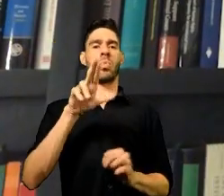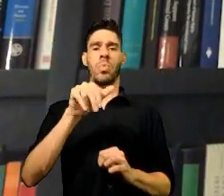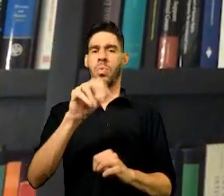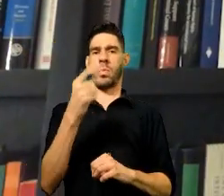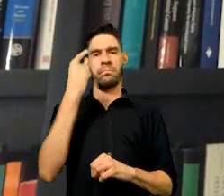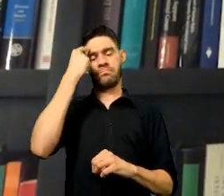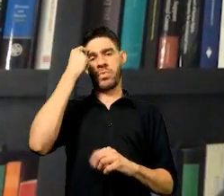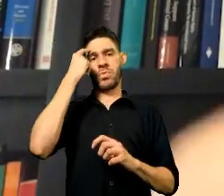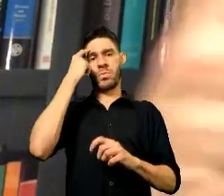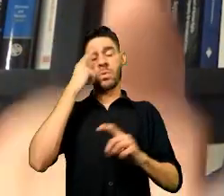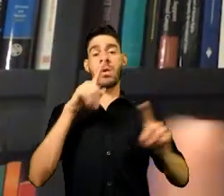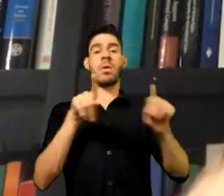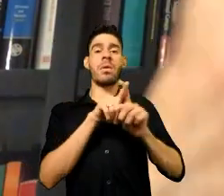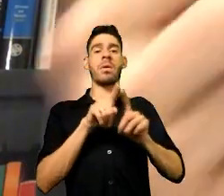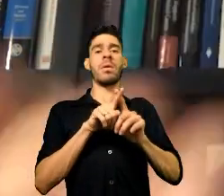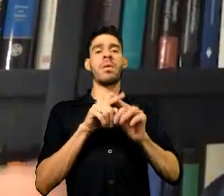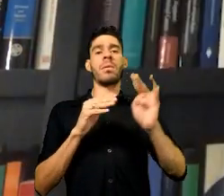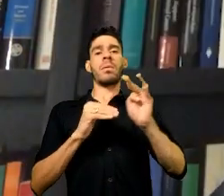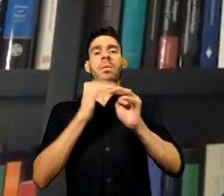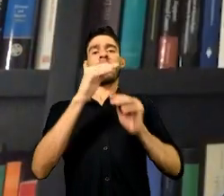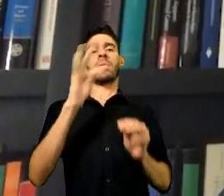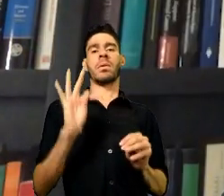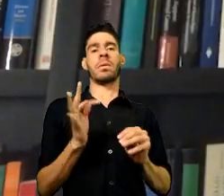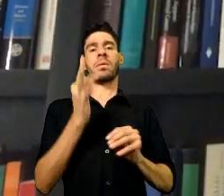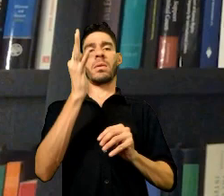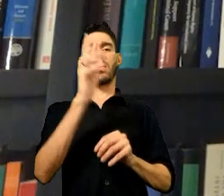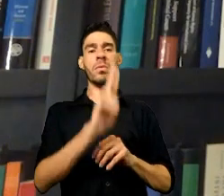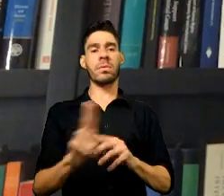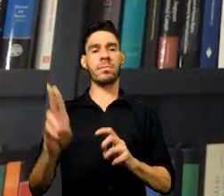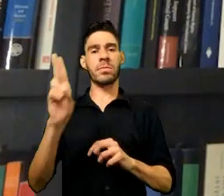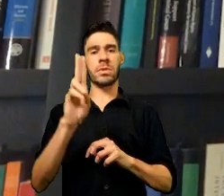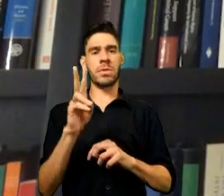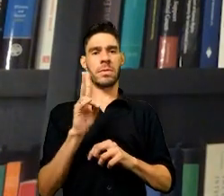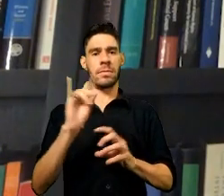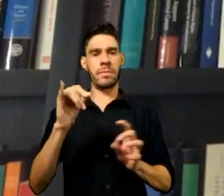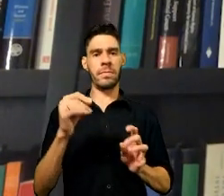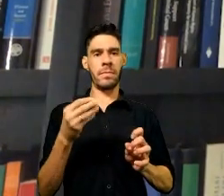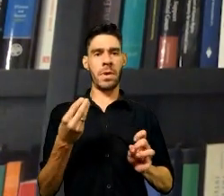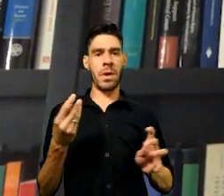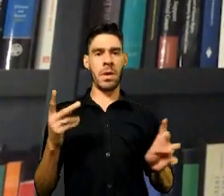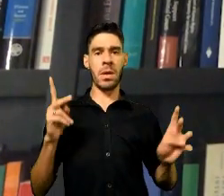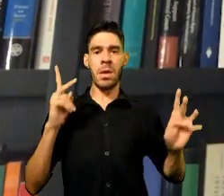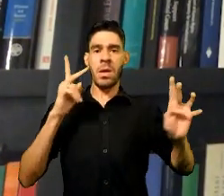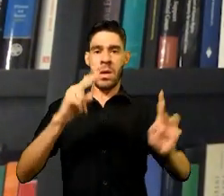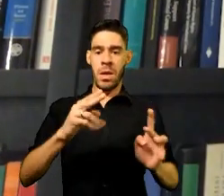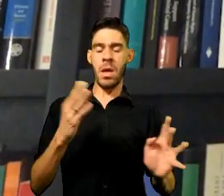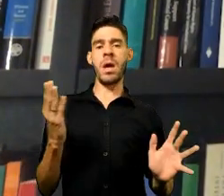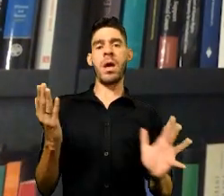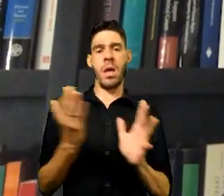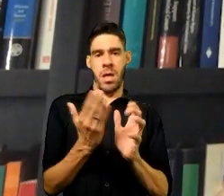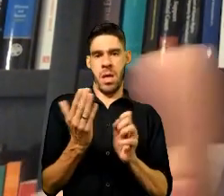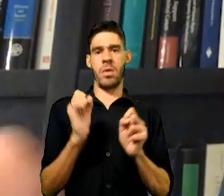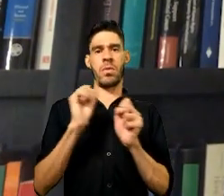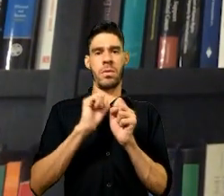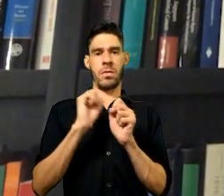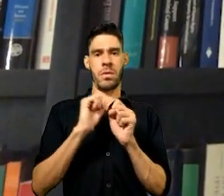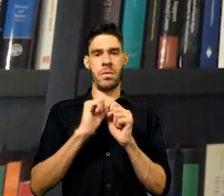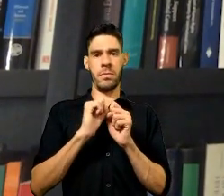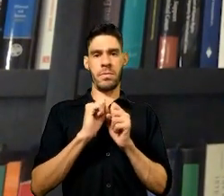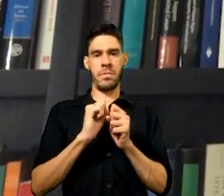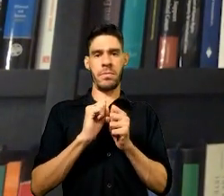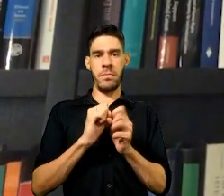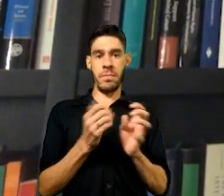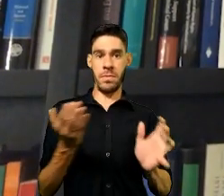avanços tecnológicos, e muito menos que esses avanços tecnológicos eles fossem utilizados da forma como estão